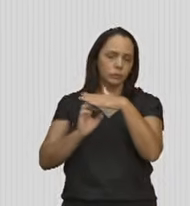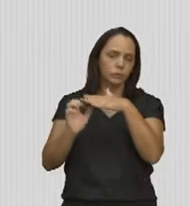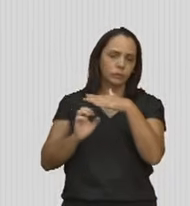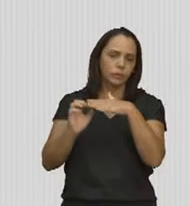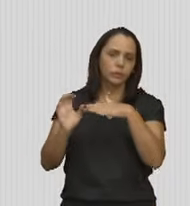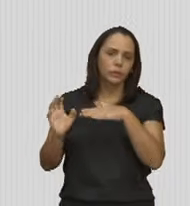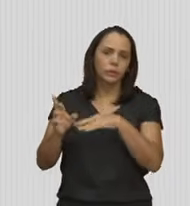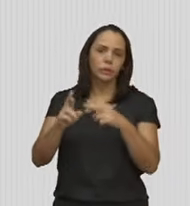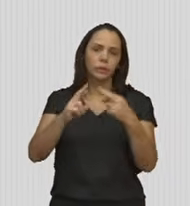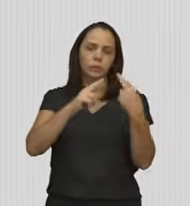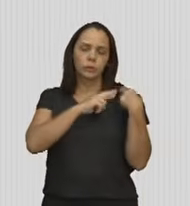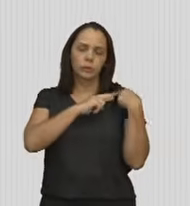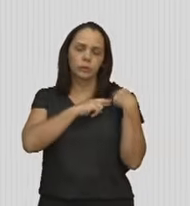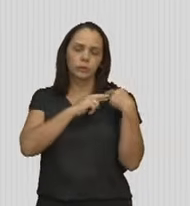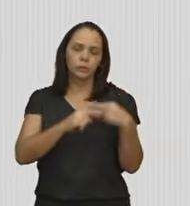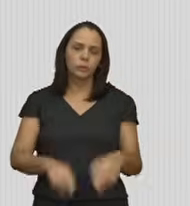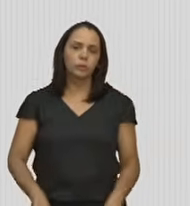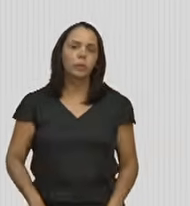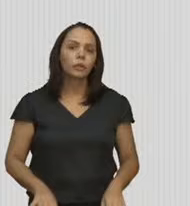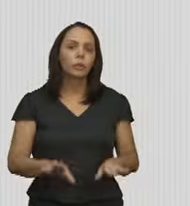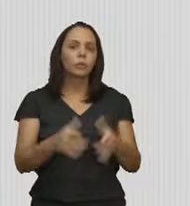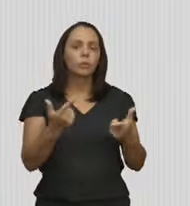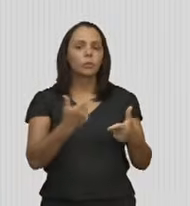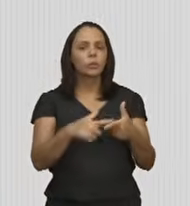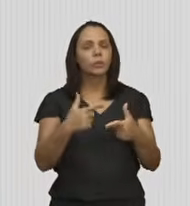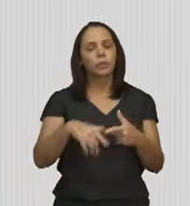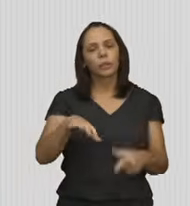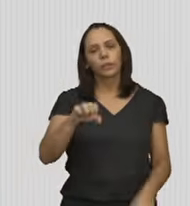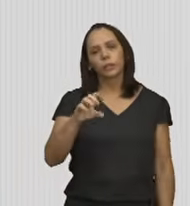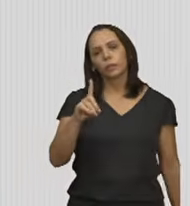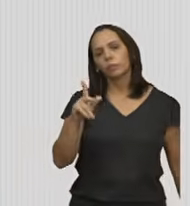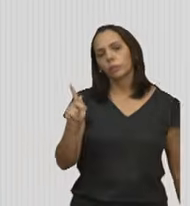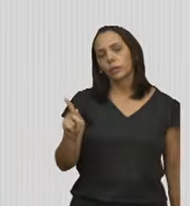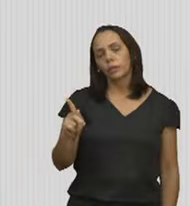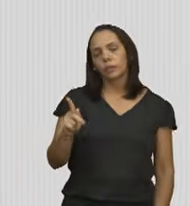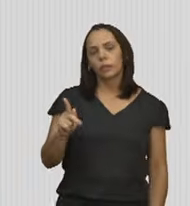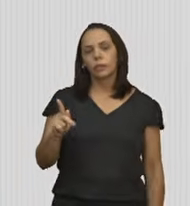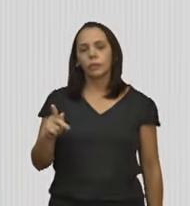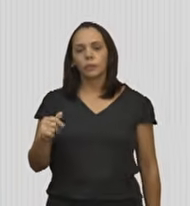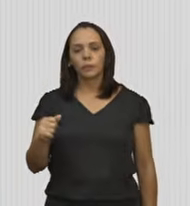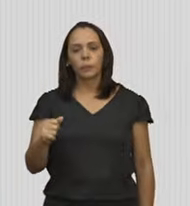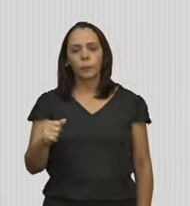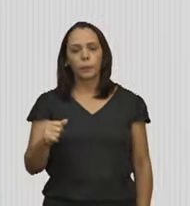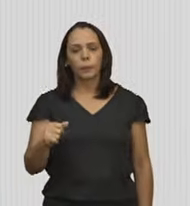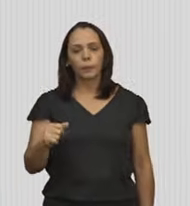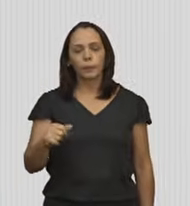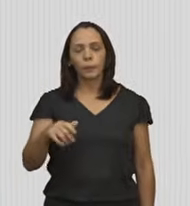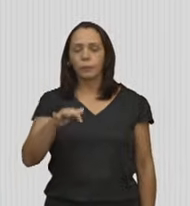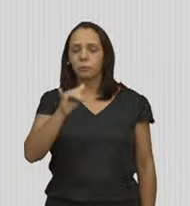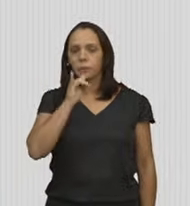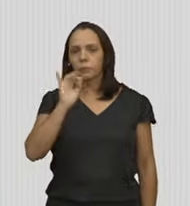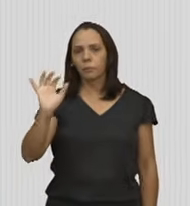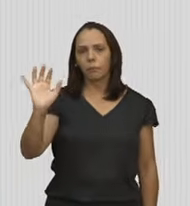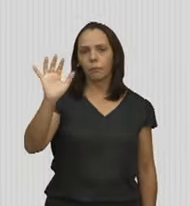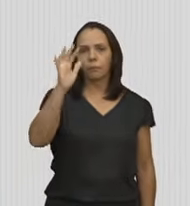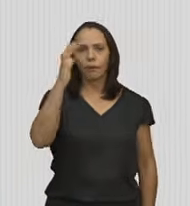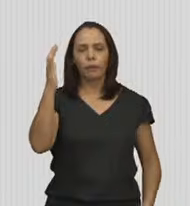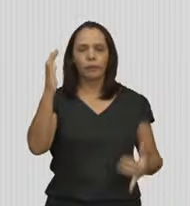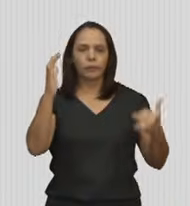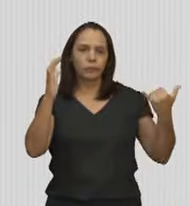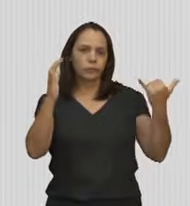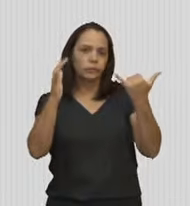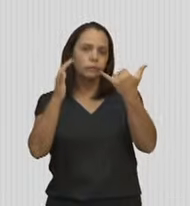indireta. Agora, quando o problema é EDP, a gente faz, porque tem uma árvore crescendo na